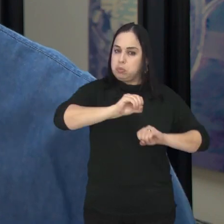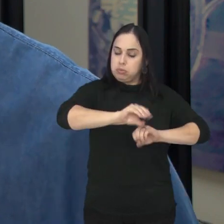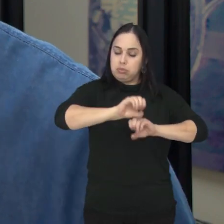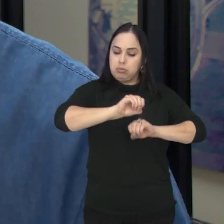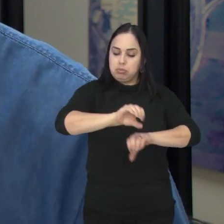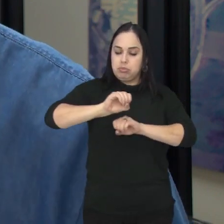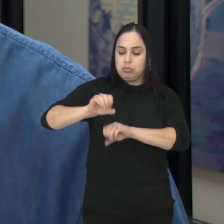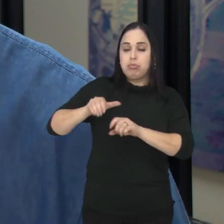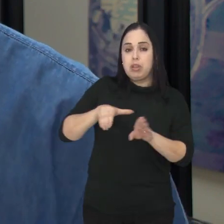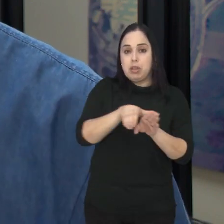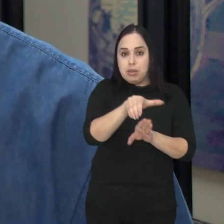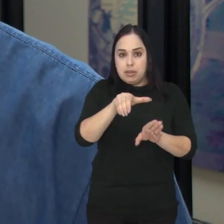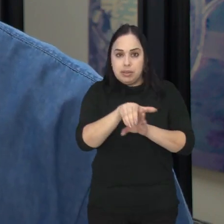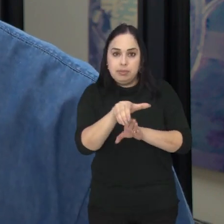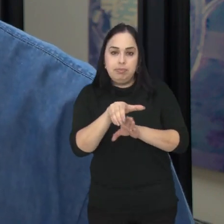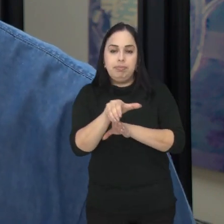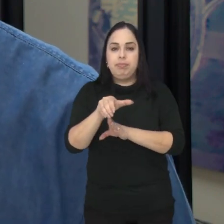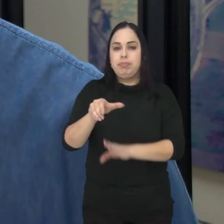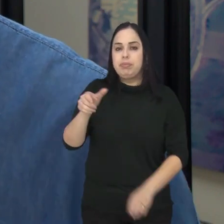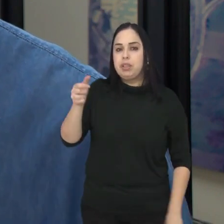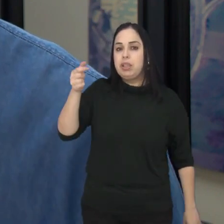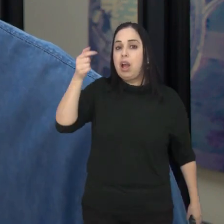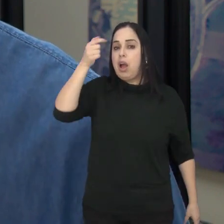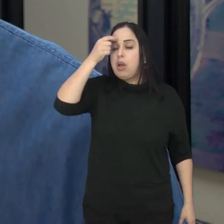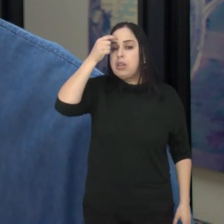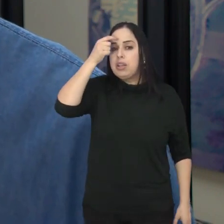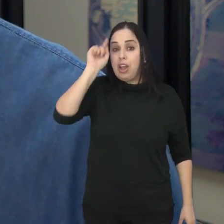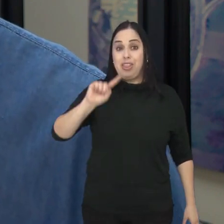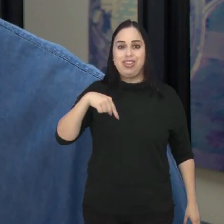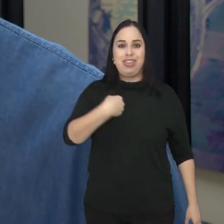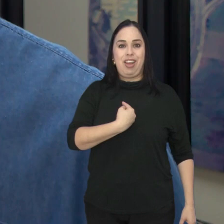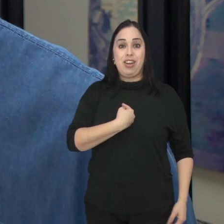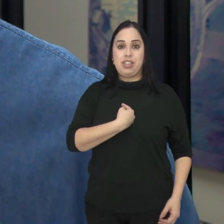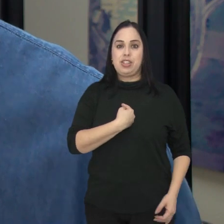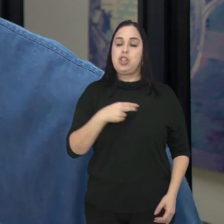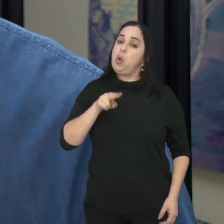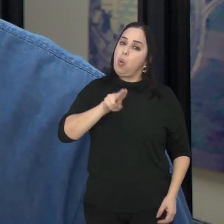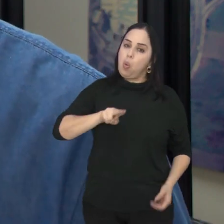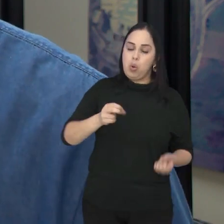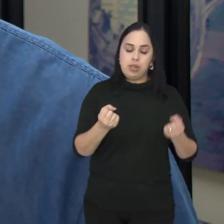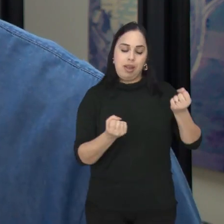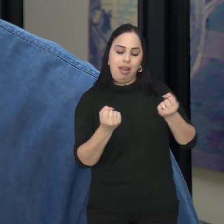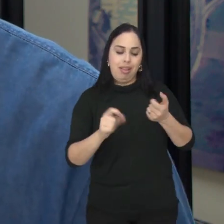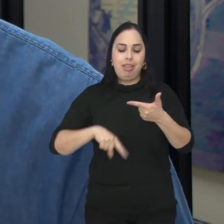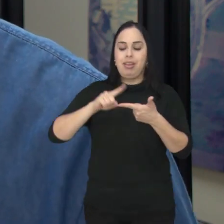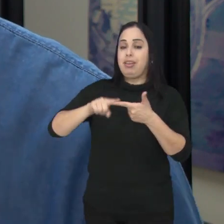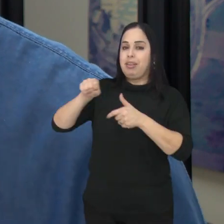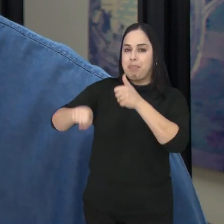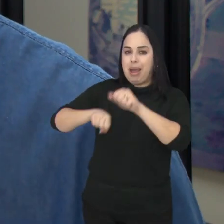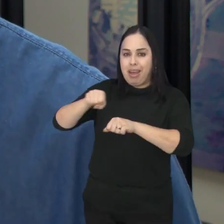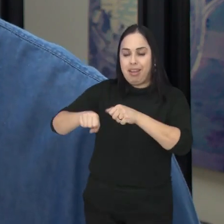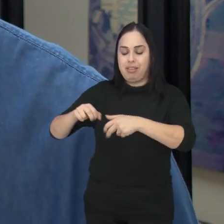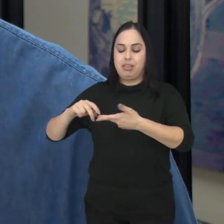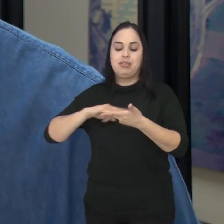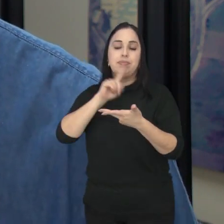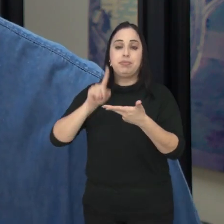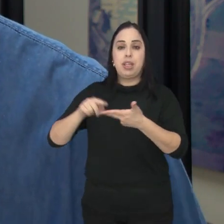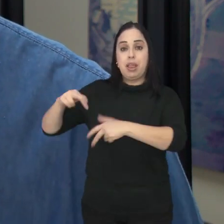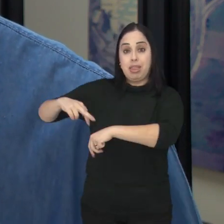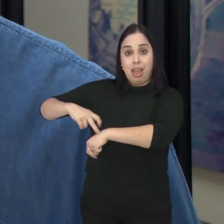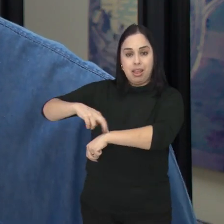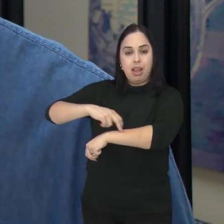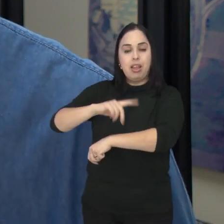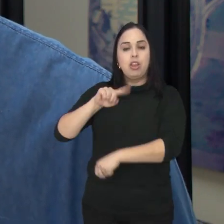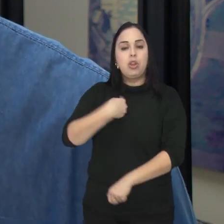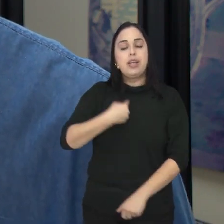traz a educação, né, do motorista, a conscientização de nós, a gente como motorista, ciclista, pedestre, né,